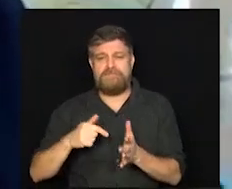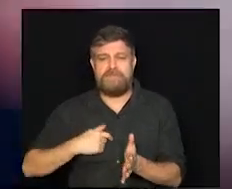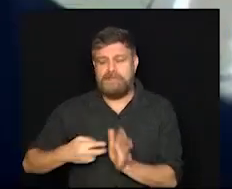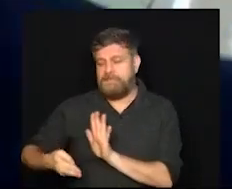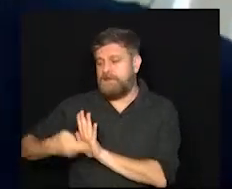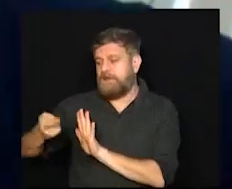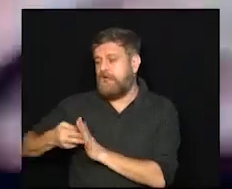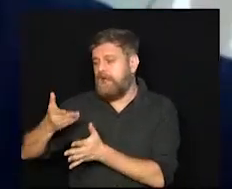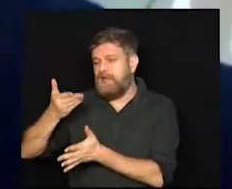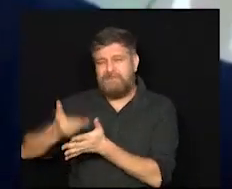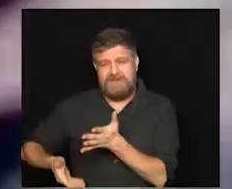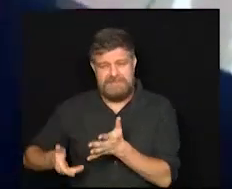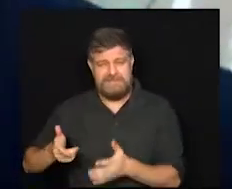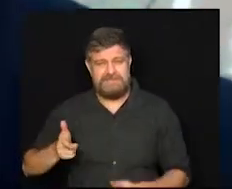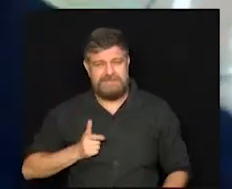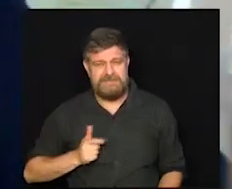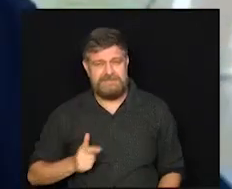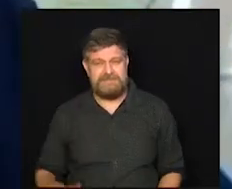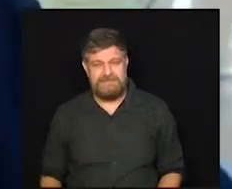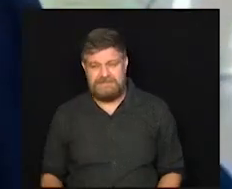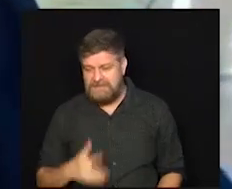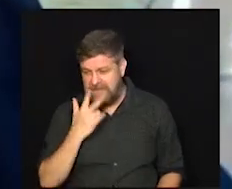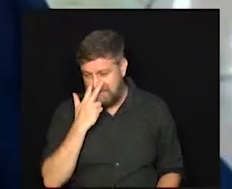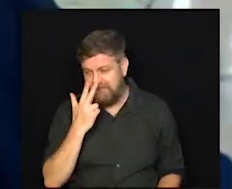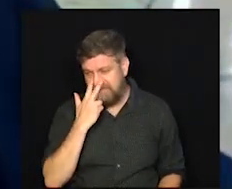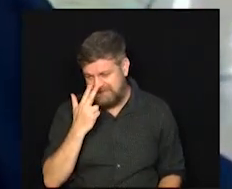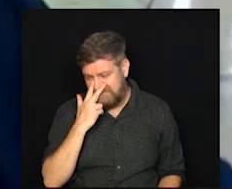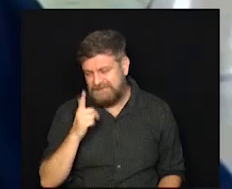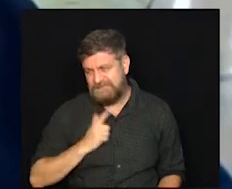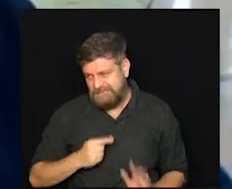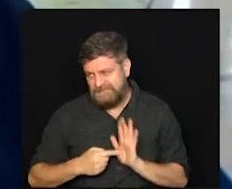requerimento. Uma coisa semelhante a isso.